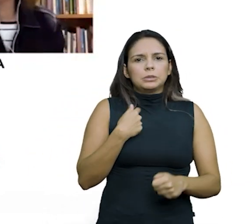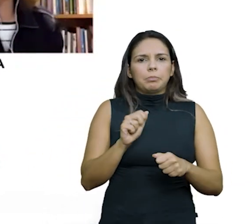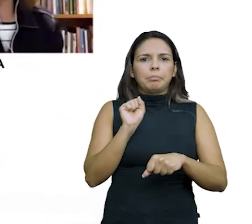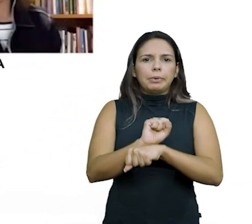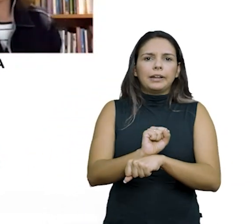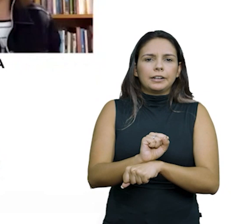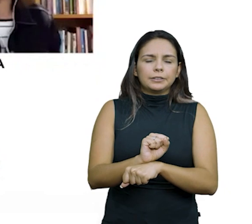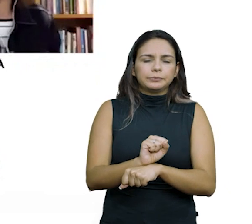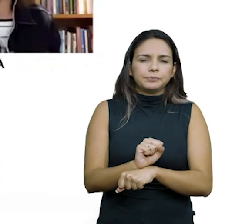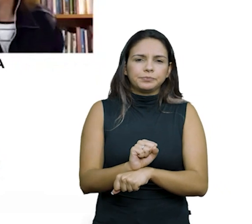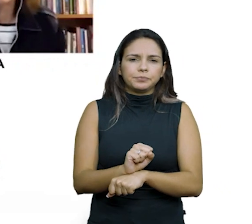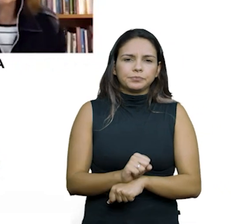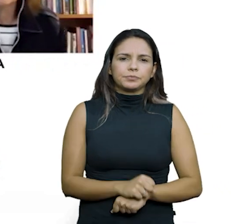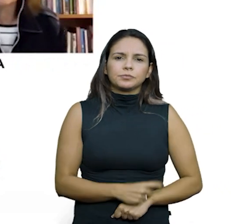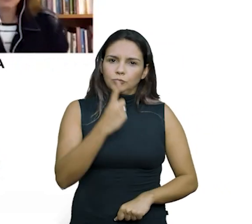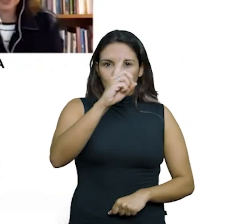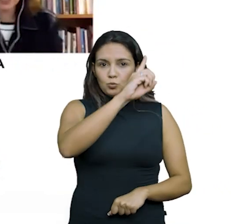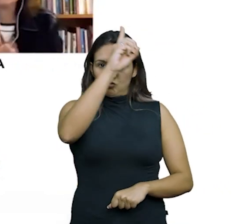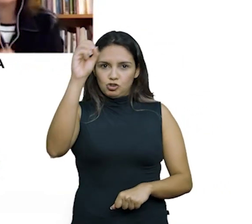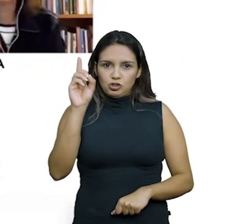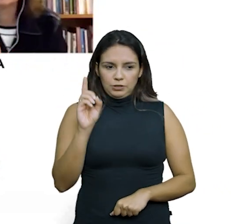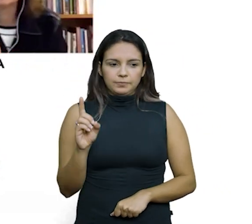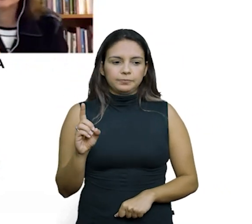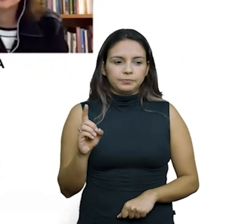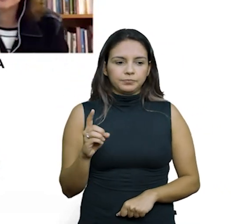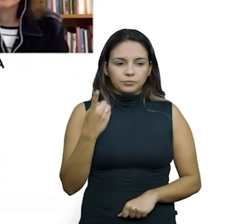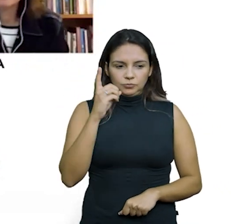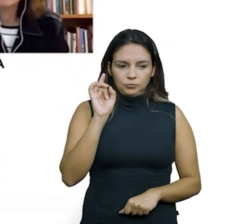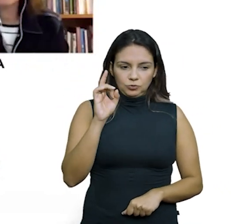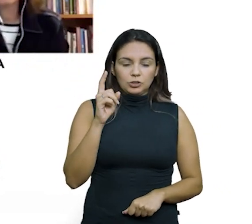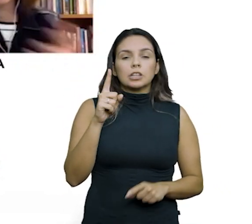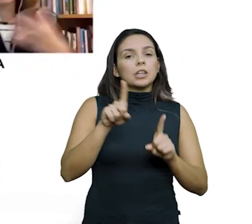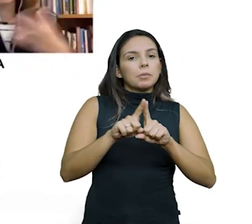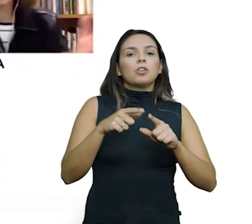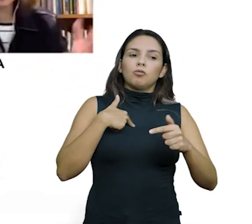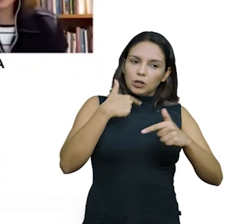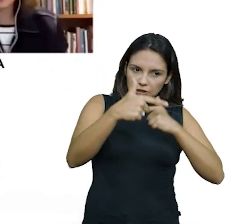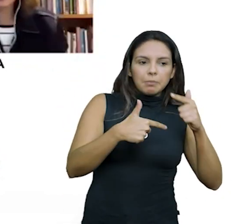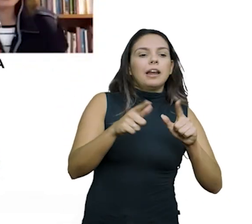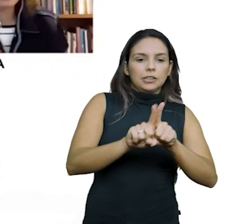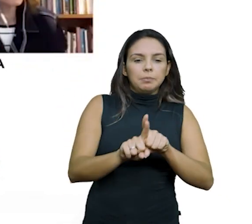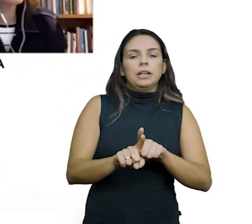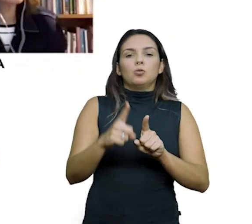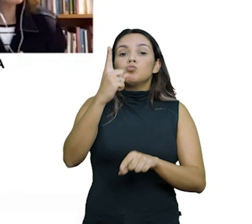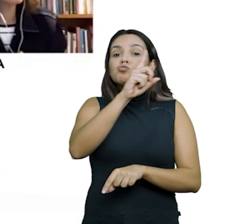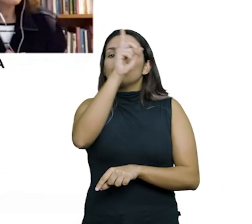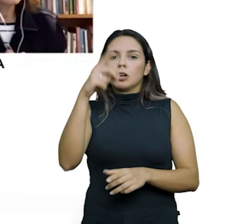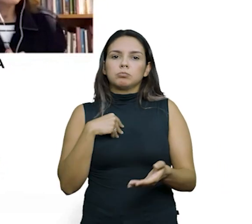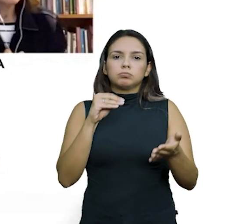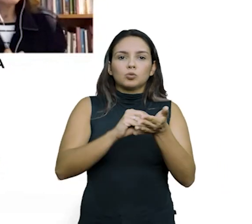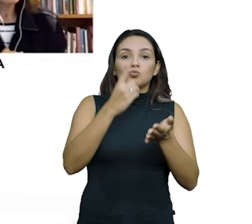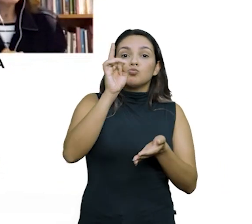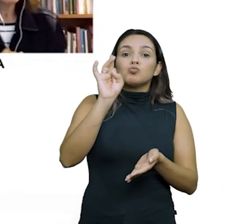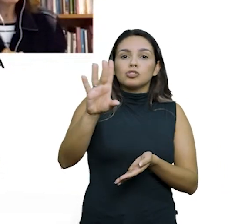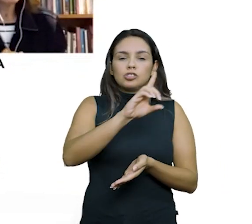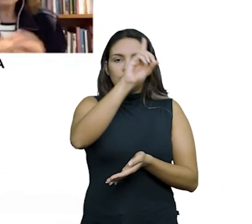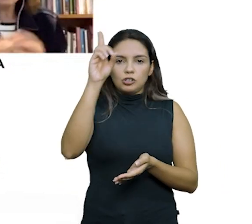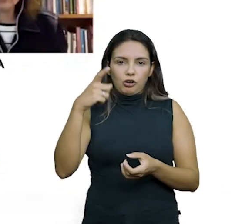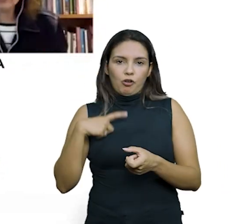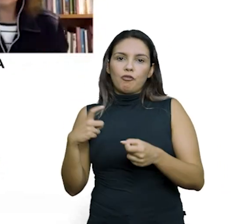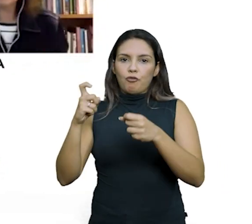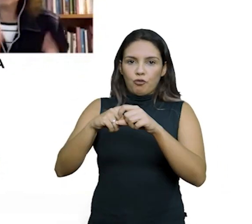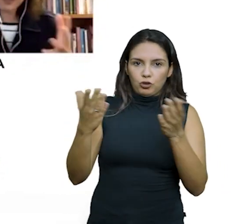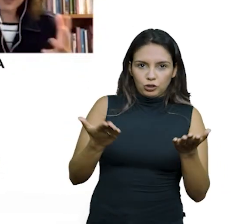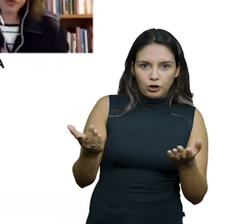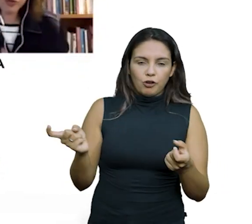que parar. Estabeleci um dia, porque também não ia deixar as pessoas na mão. E estou voltando agora,